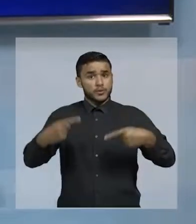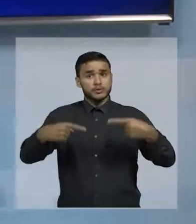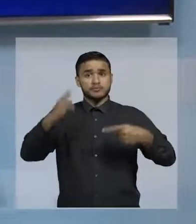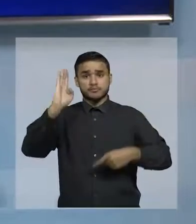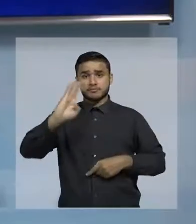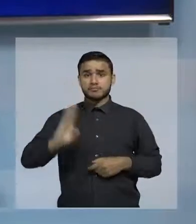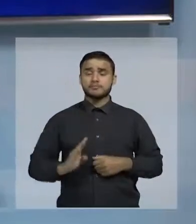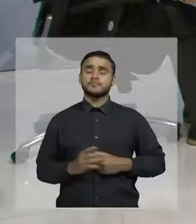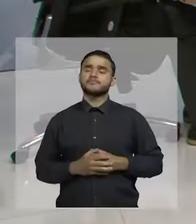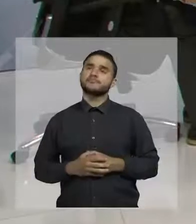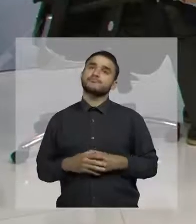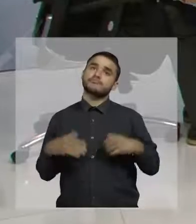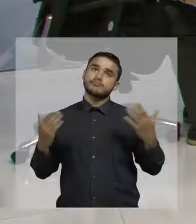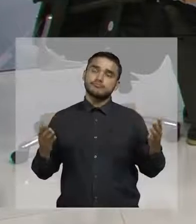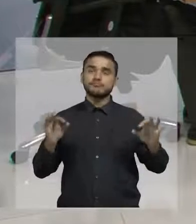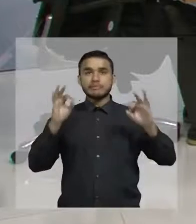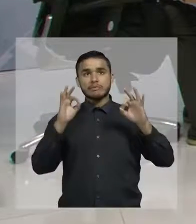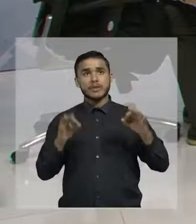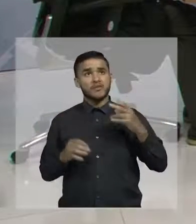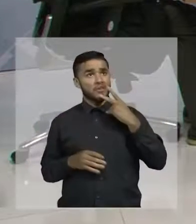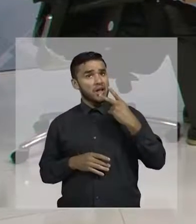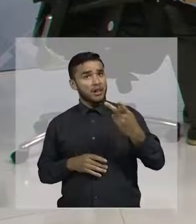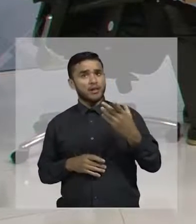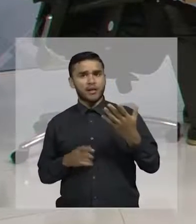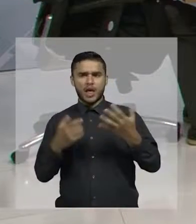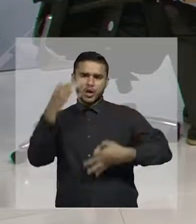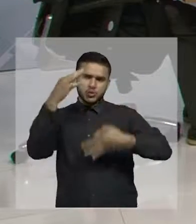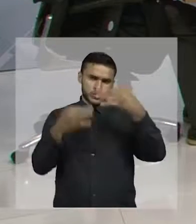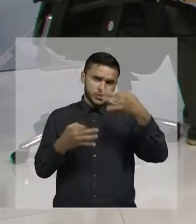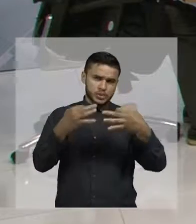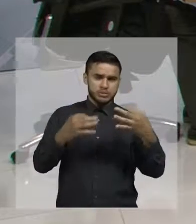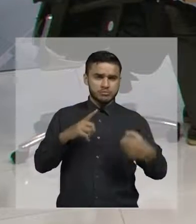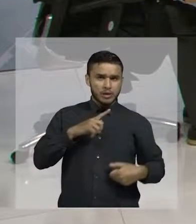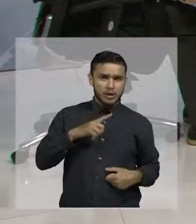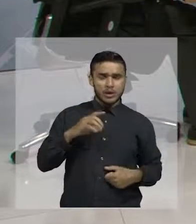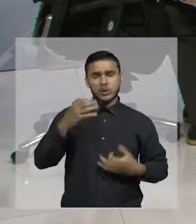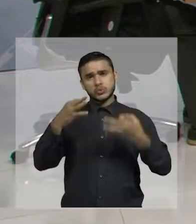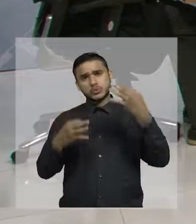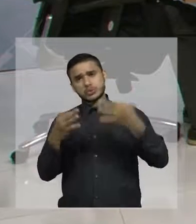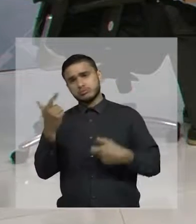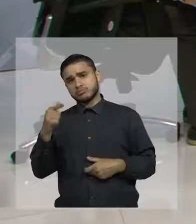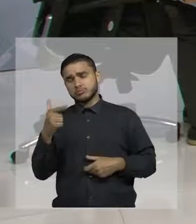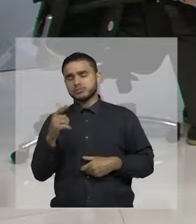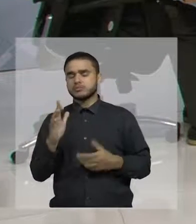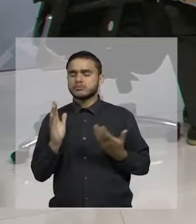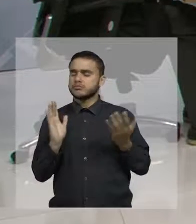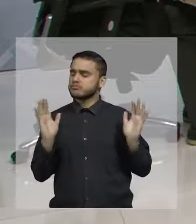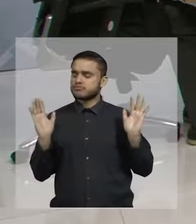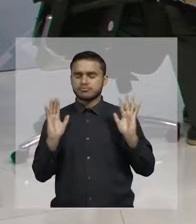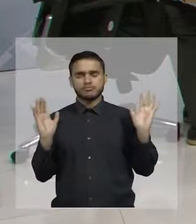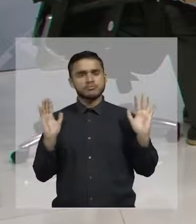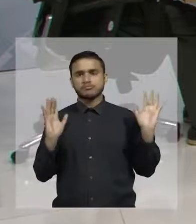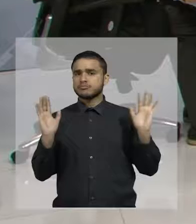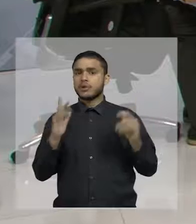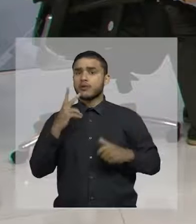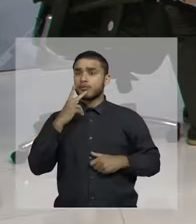Não se pode, sem entrar no mérito, se injustiça ou não, que tem sido, quer dizer, tem